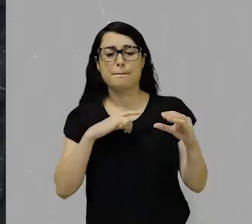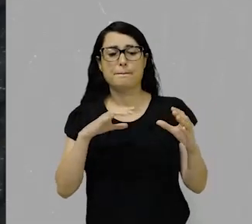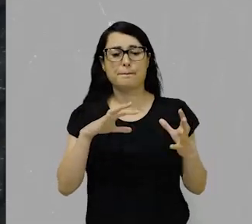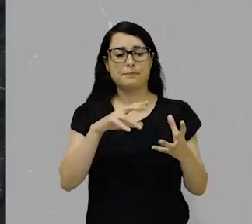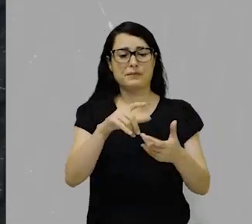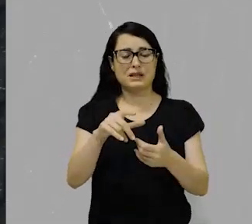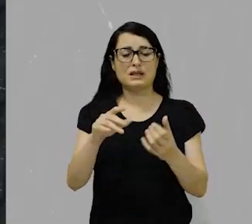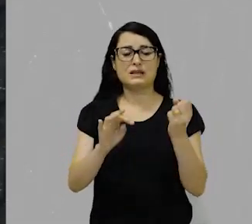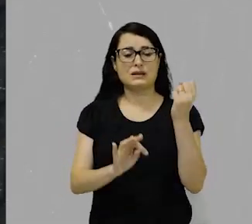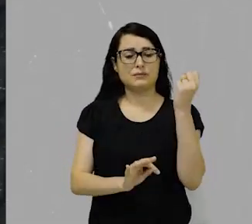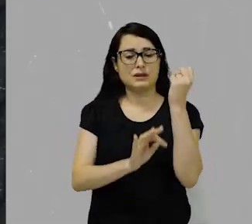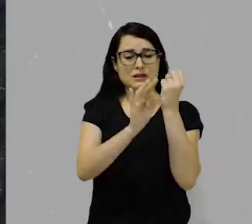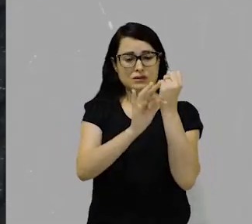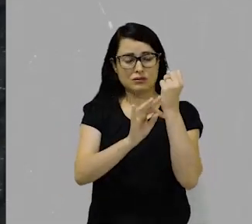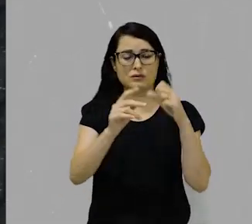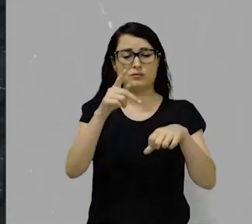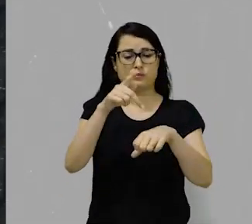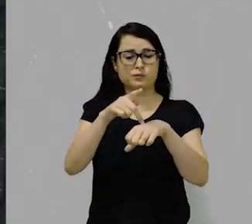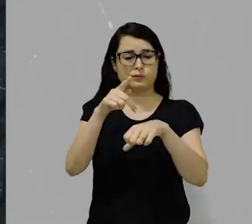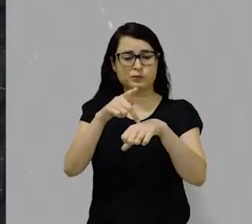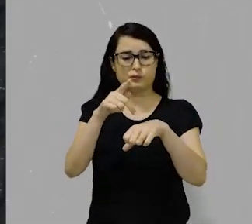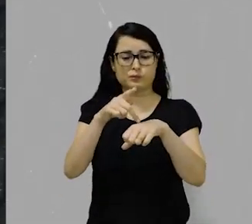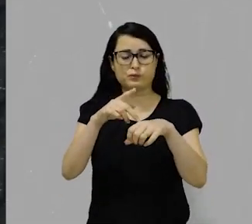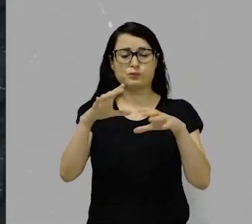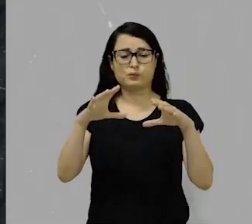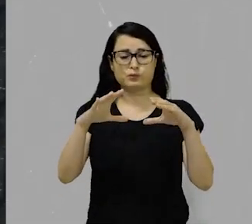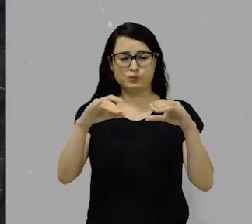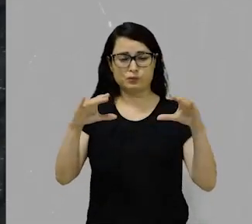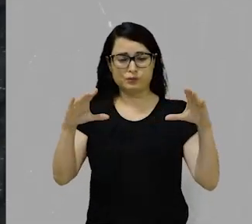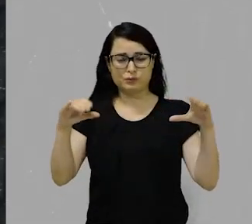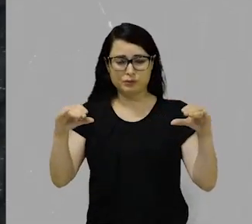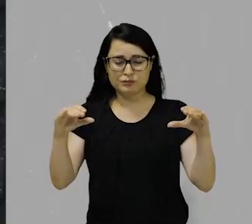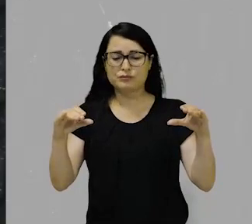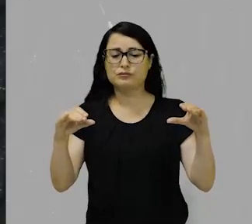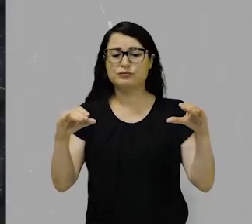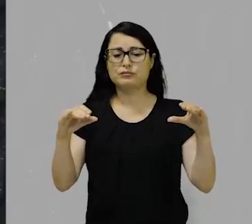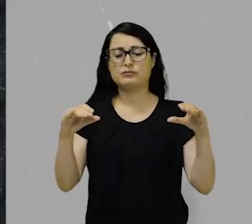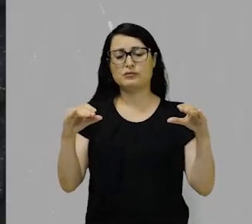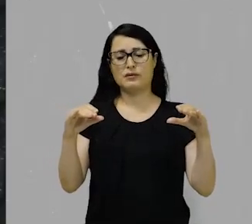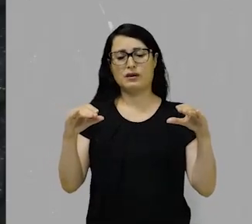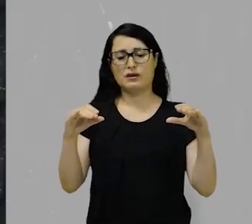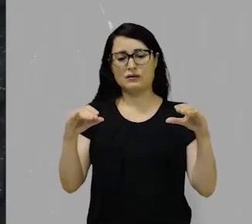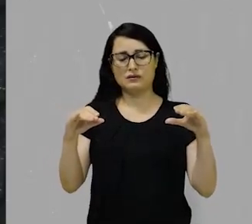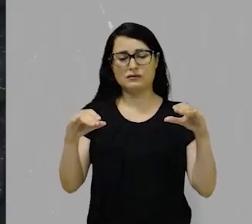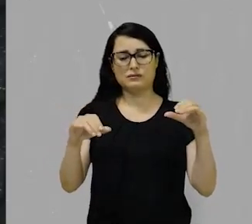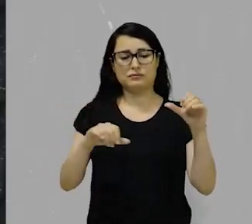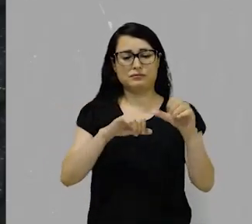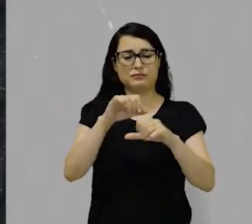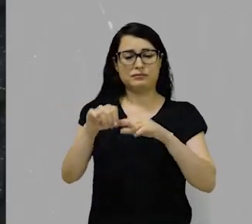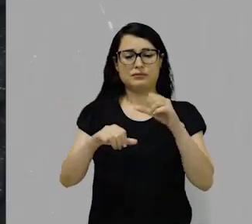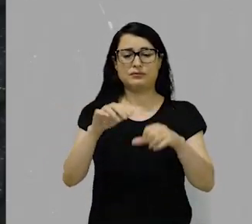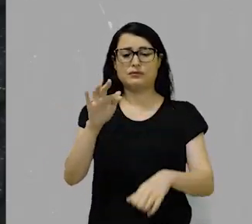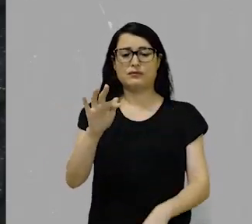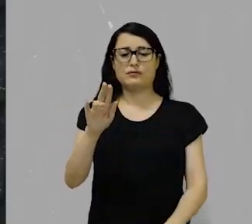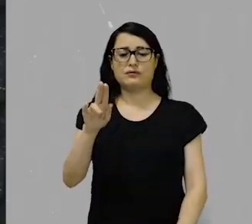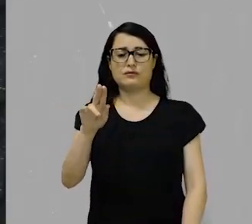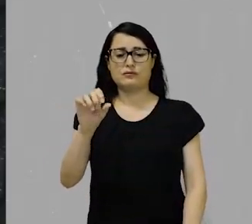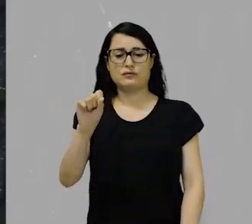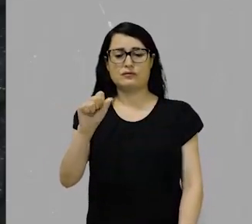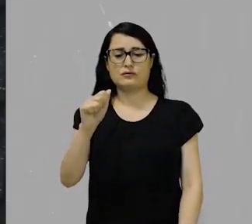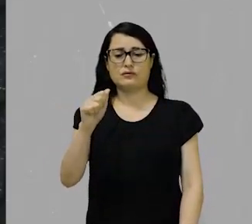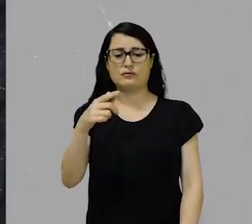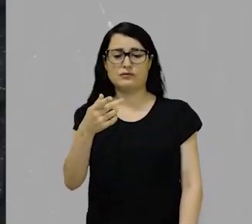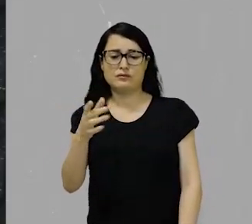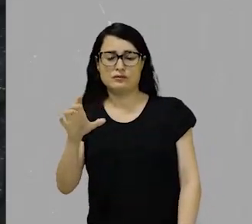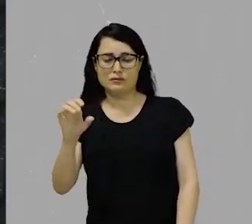as temperaturas e as rochas tendem a ficar no seu estado pastoso para líquido. Vão entrar aí na fusão, né? E aí, galera, quando essa rocha